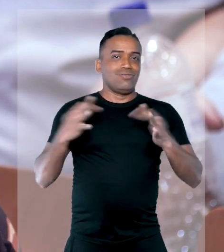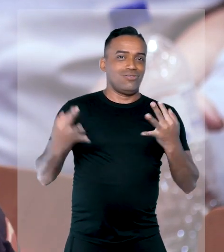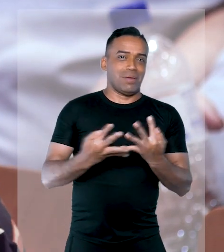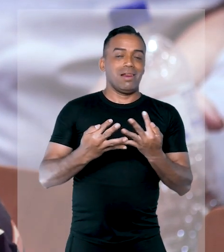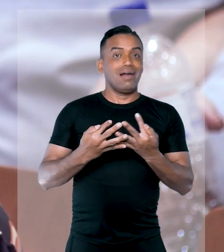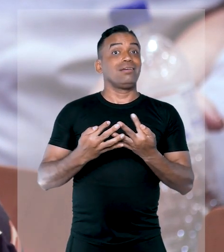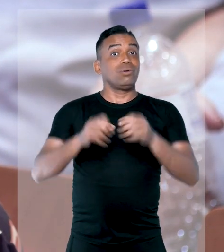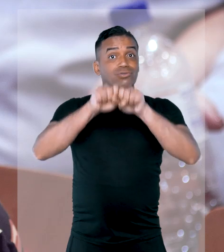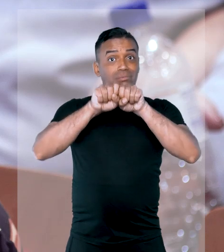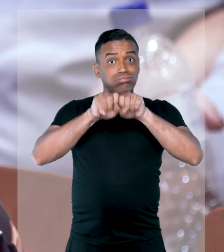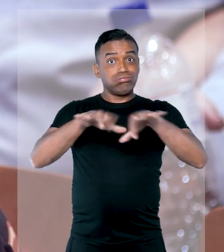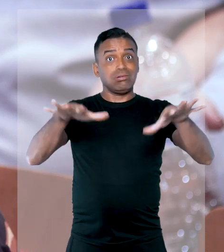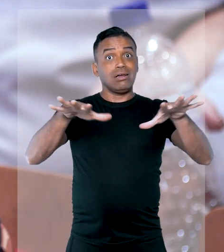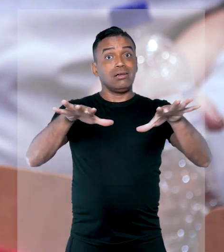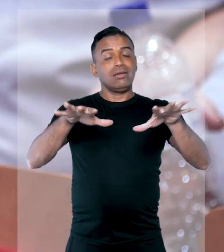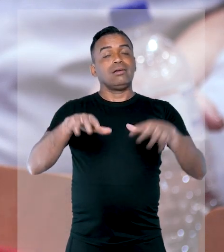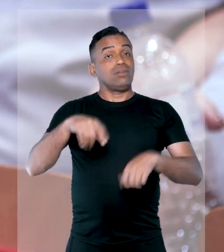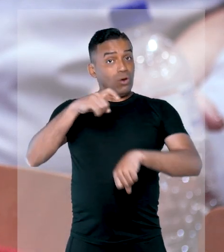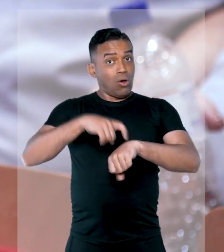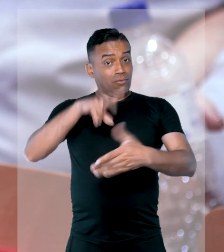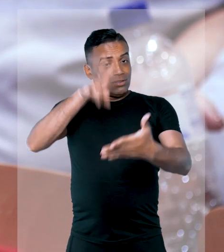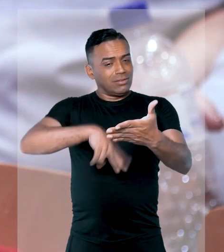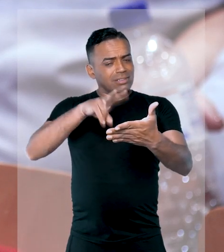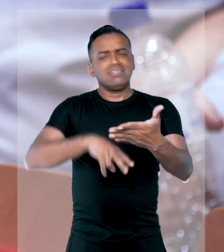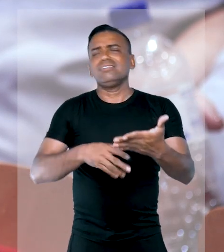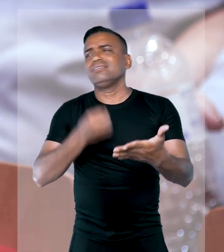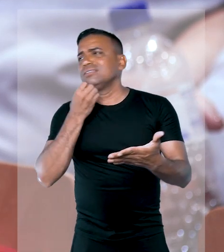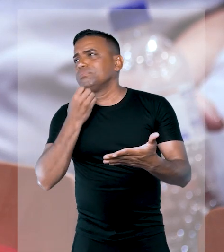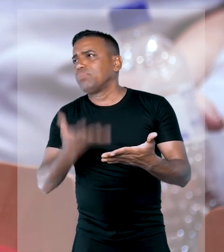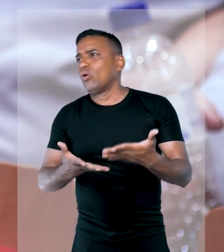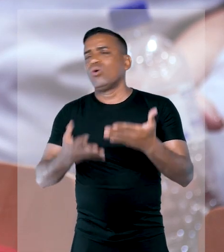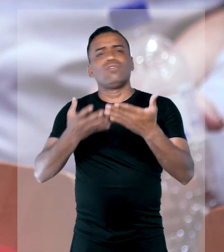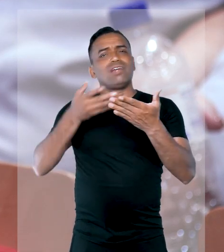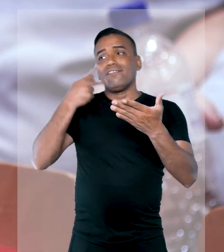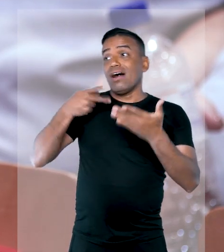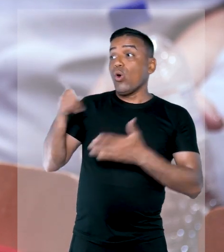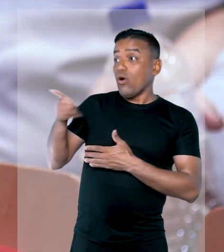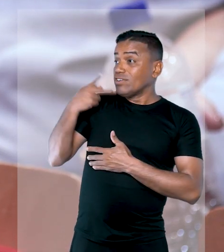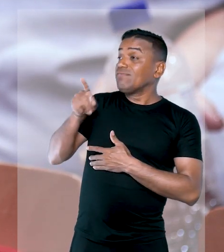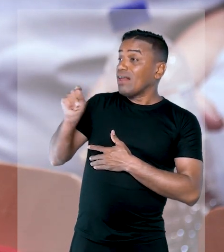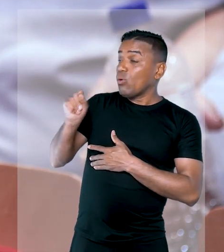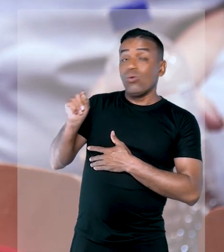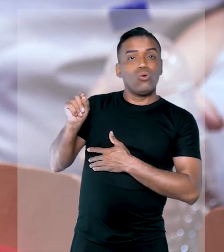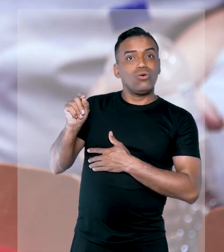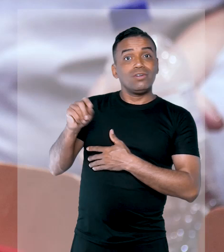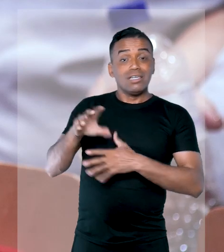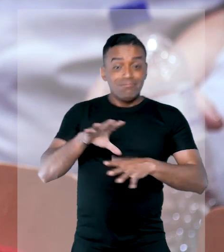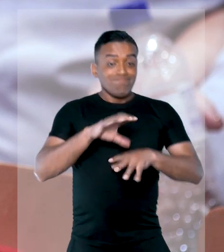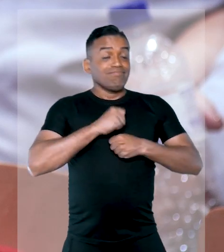isso vai repercutindo. Então, quando você lê, que delícia ouvir o seu comentário, que você teve